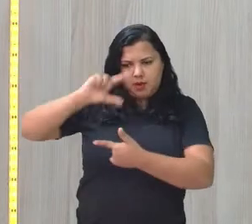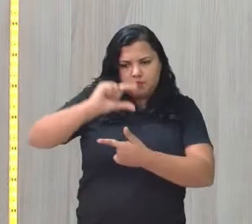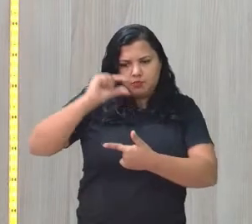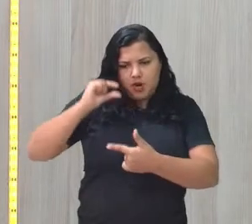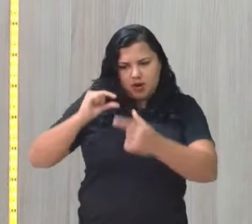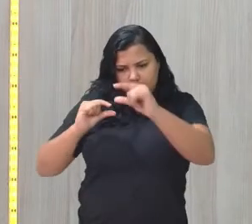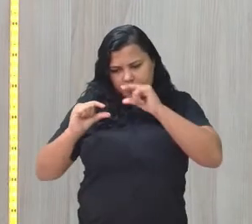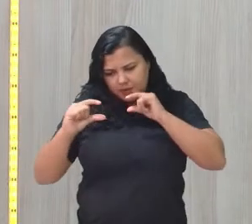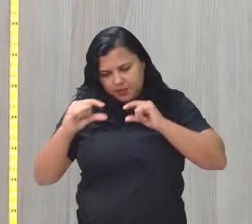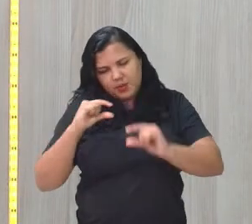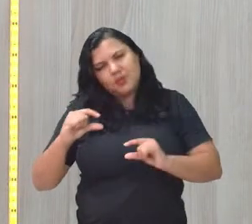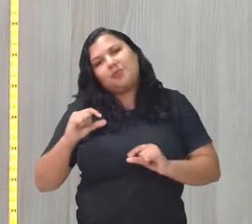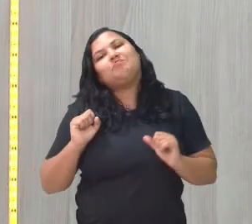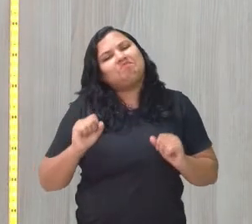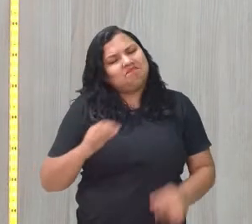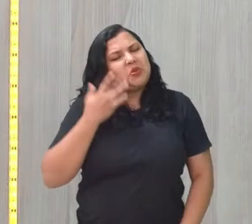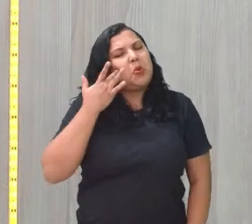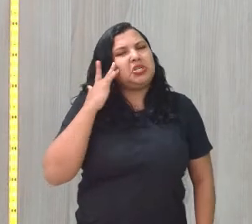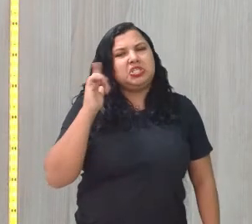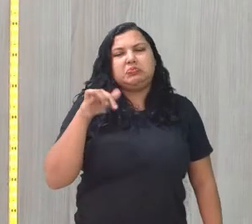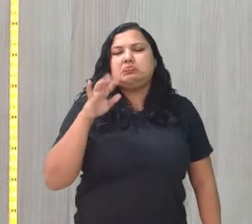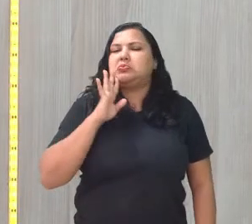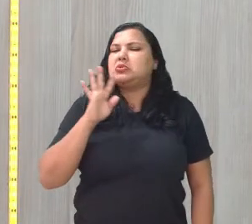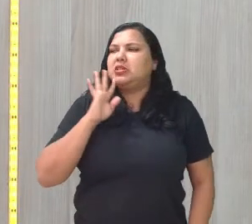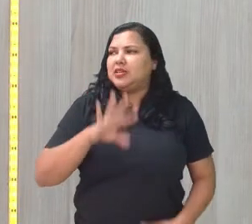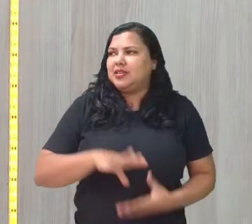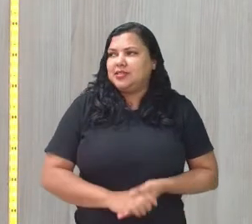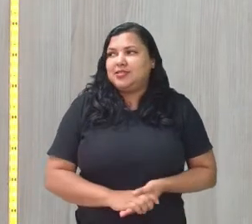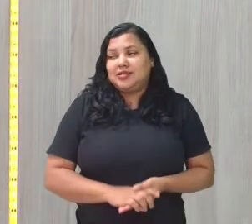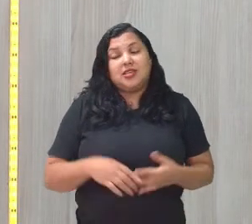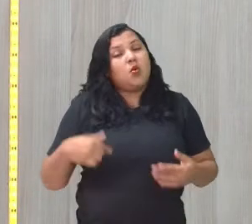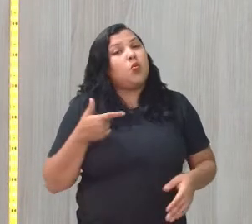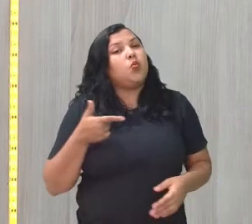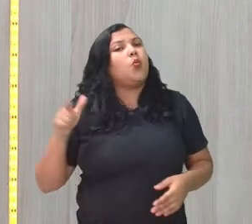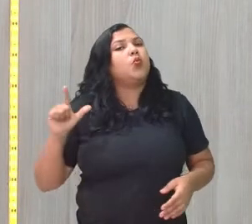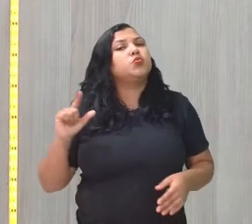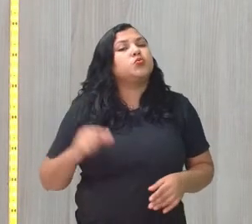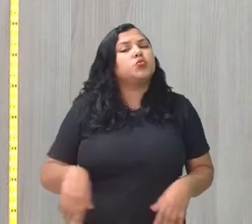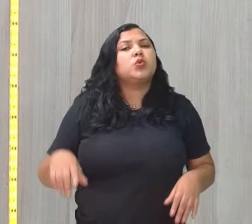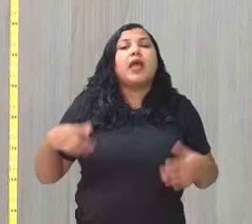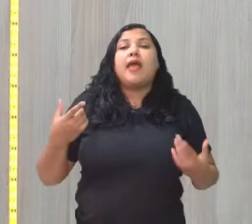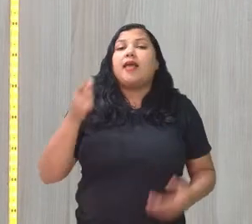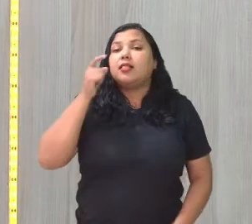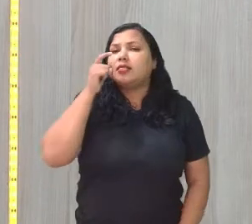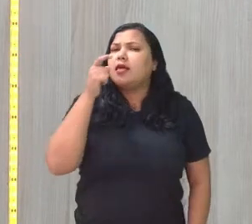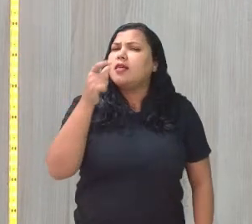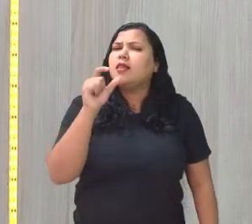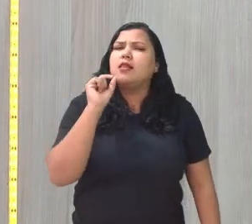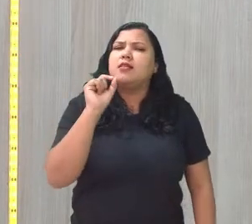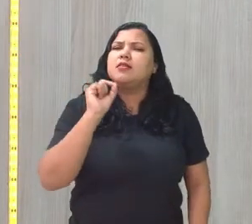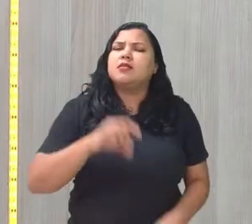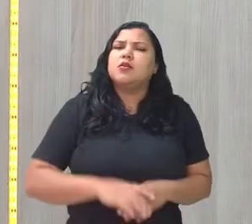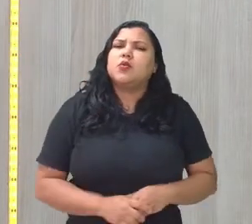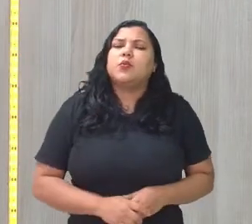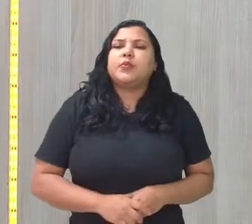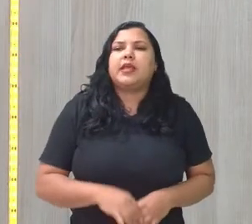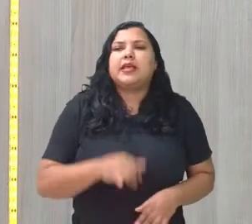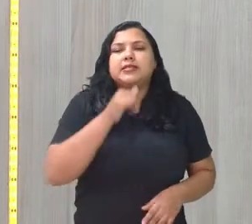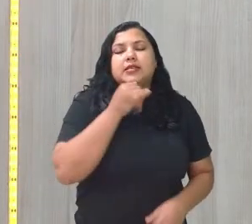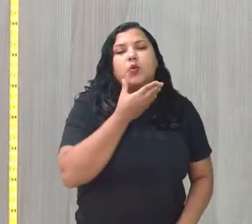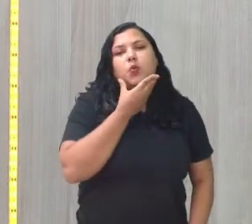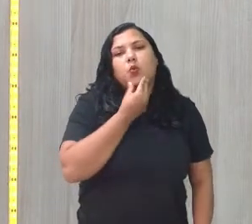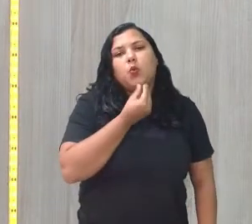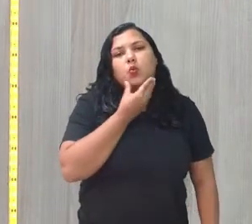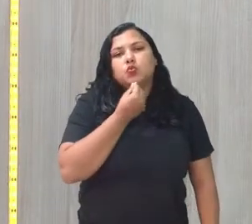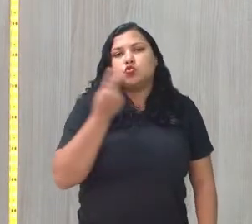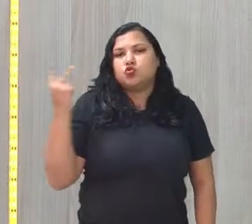daquele número ali de 100. Eu achei isso muito legal, Tiago. E outra coisa, é muito interessante você ver, né? Tanto o pai de Tiago como